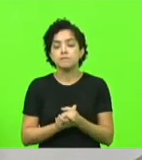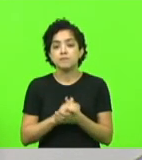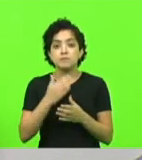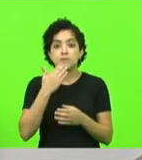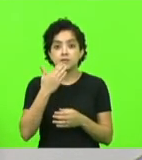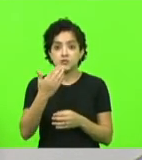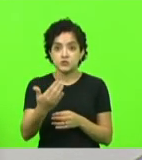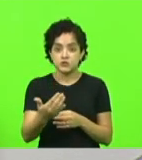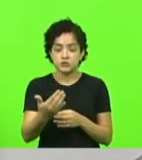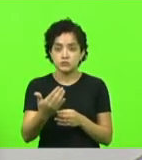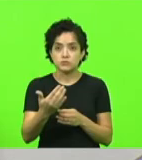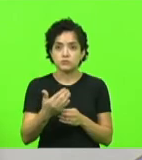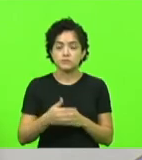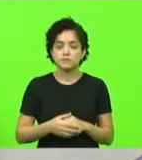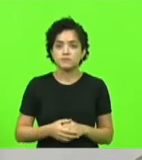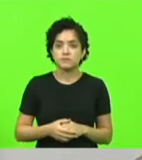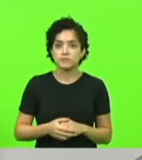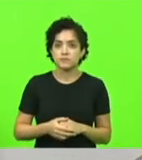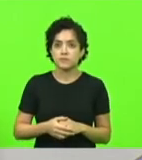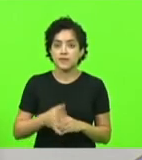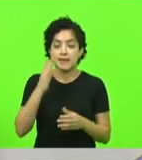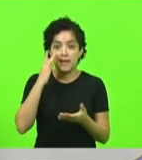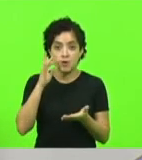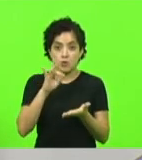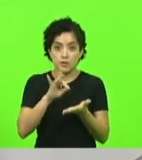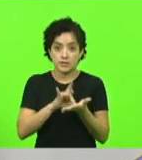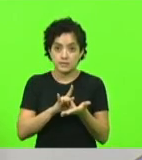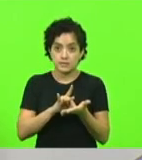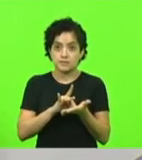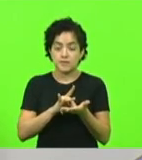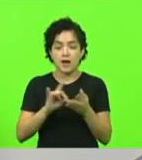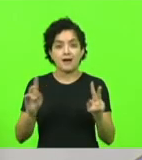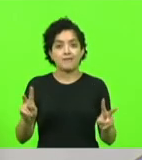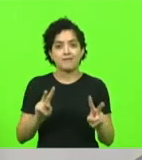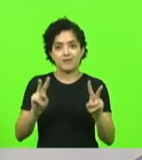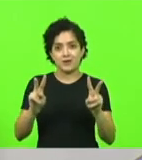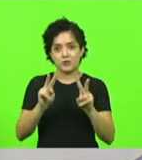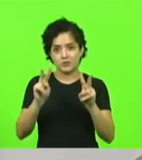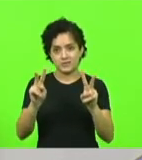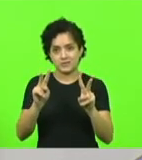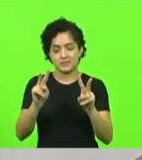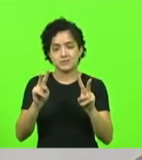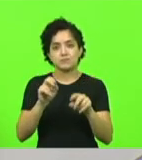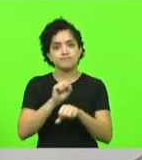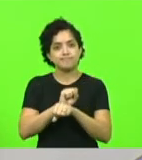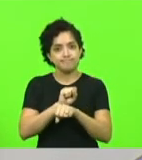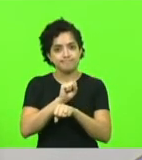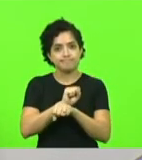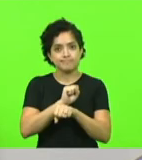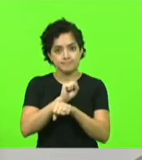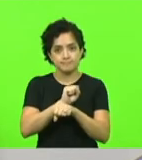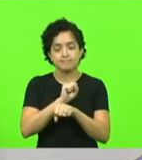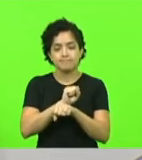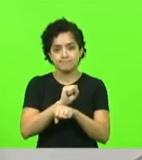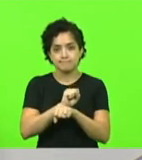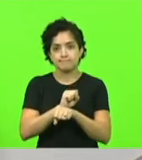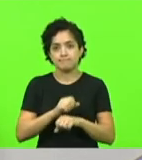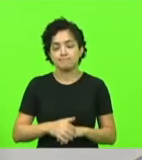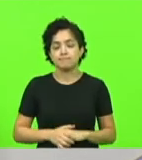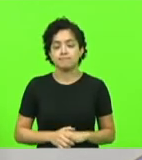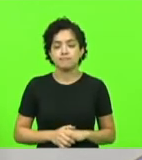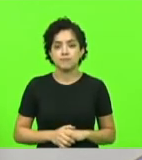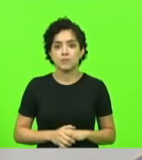solicitando o reconhecimento e a valorização tão aguardada e tão esperada.